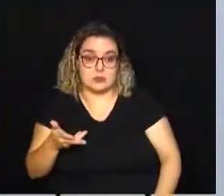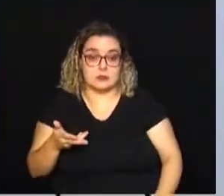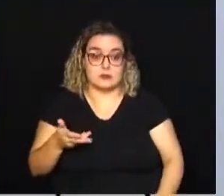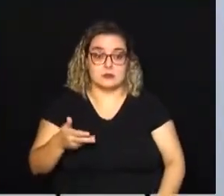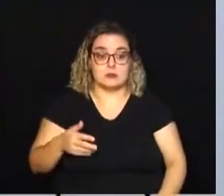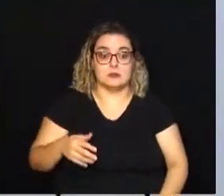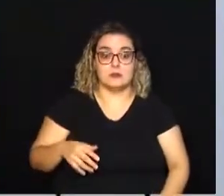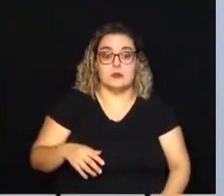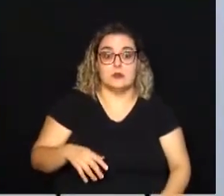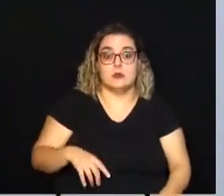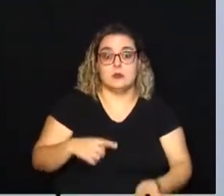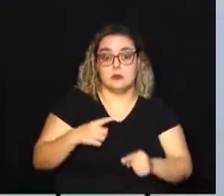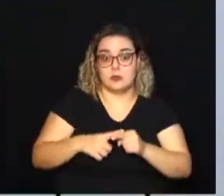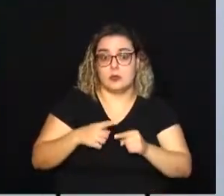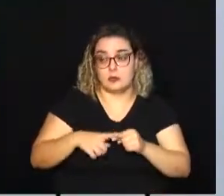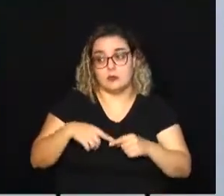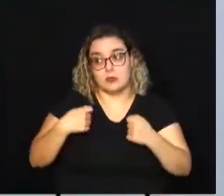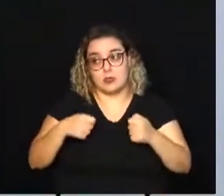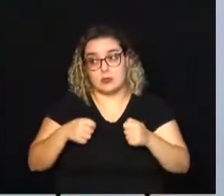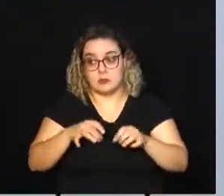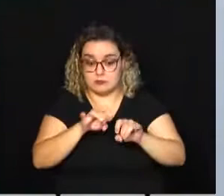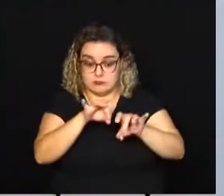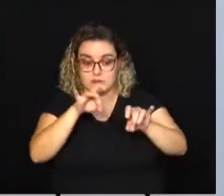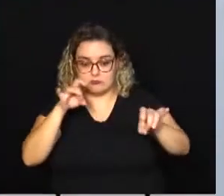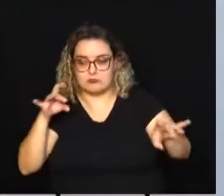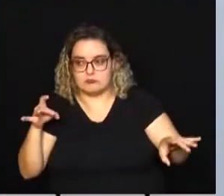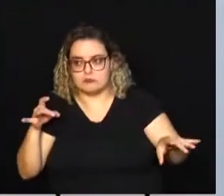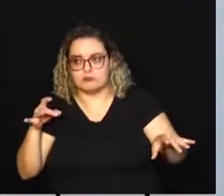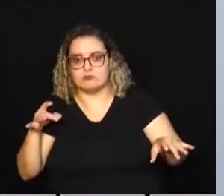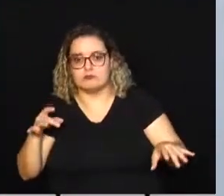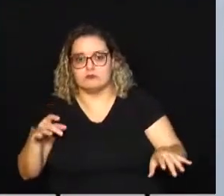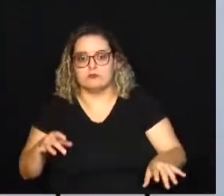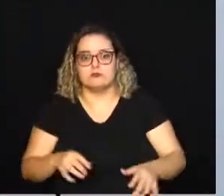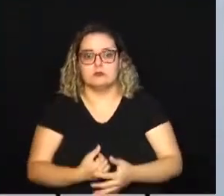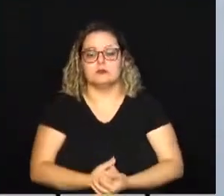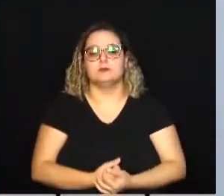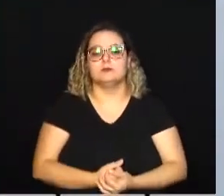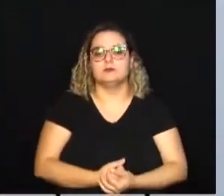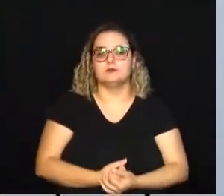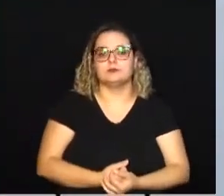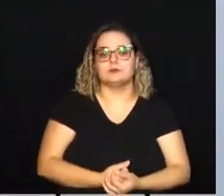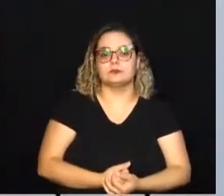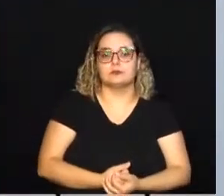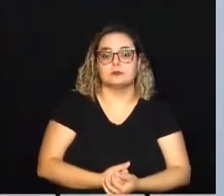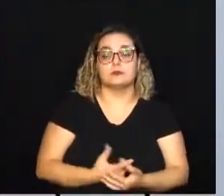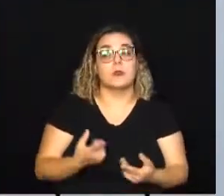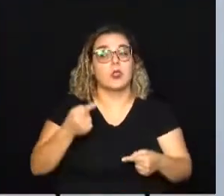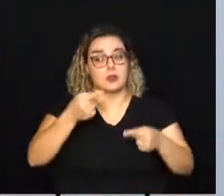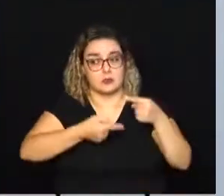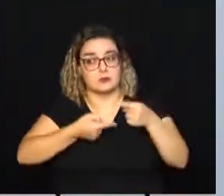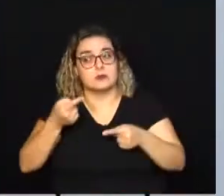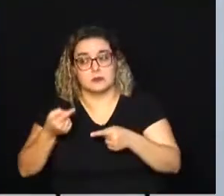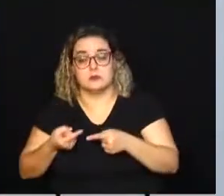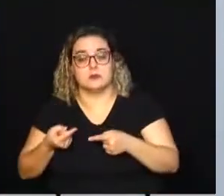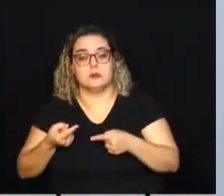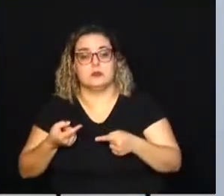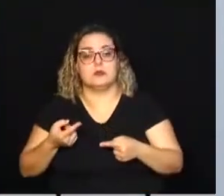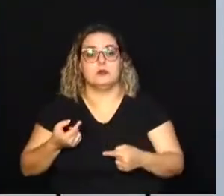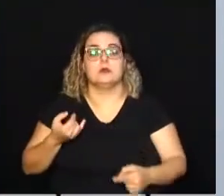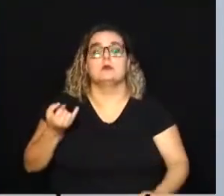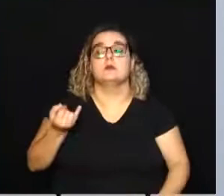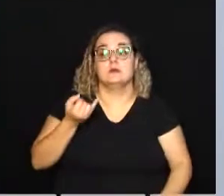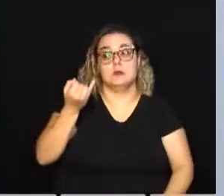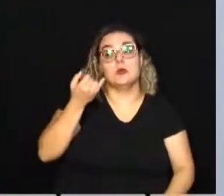da necessária educação a partir das atividades remotas. Então, é um debate bastante interessante que tem que ser